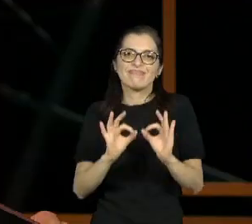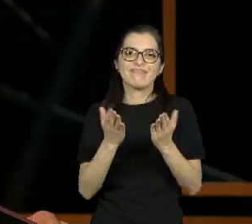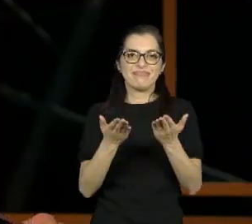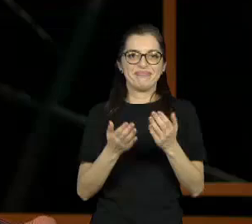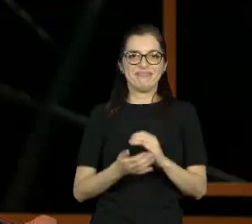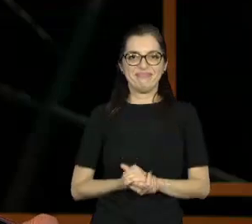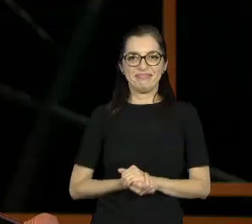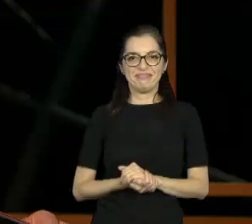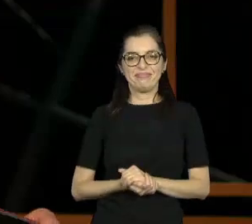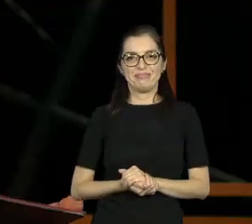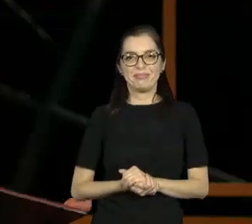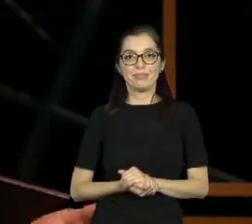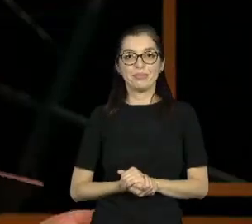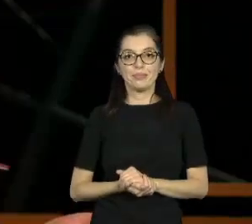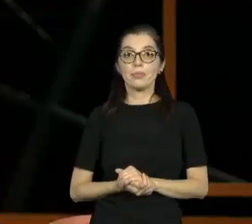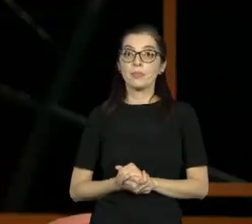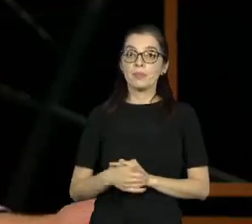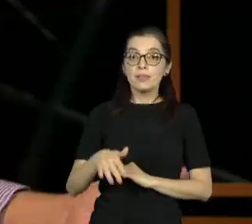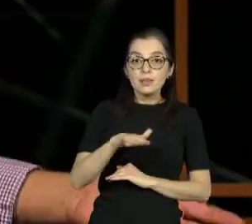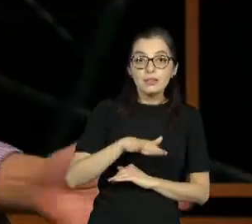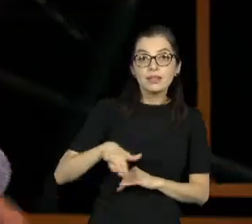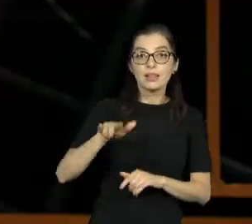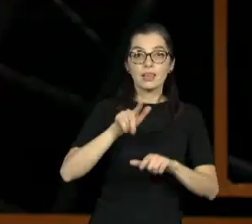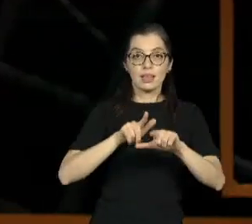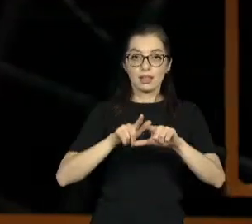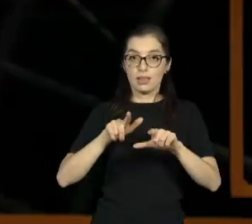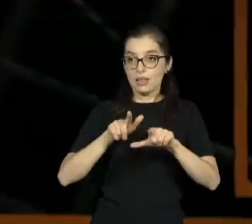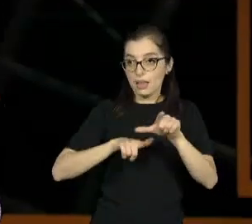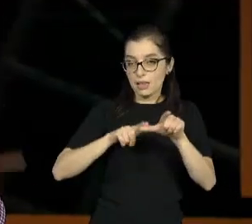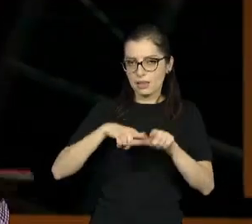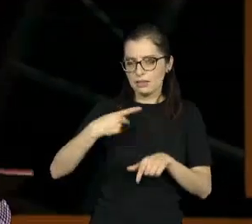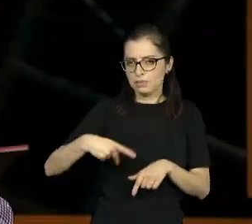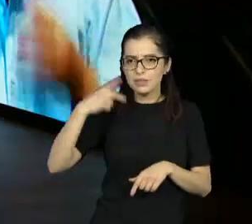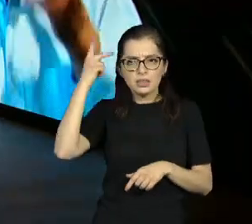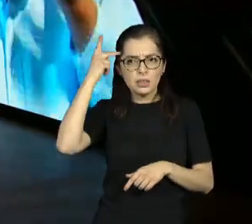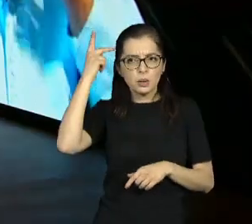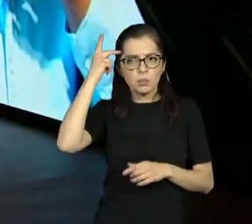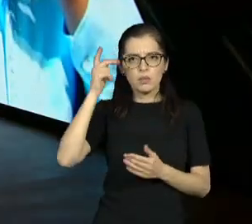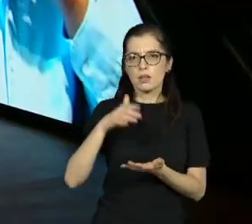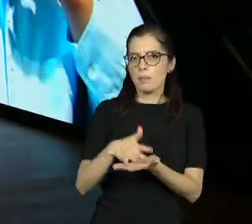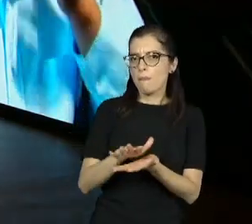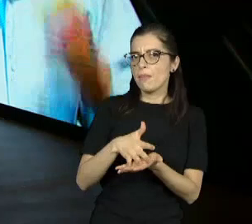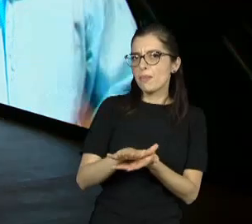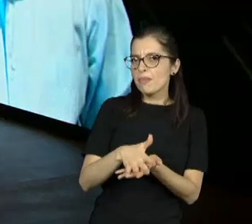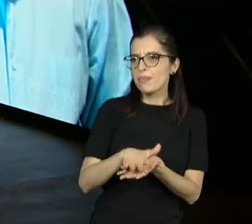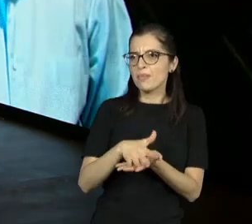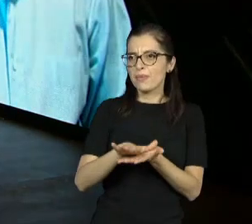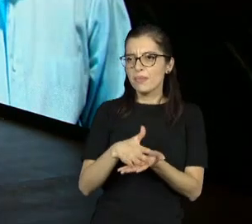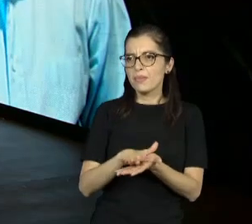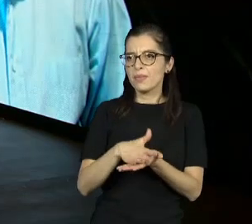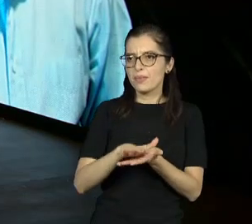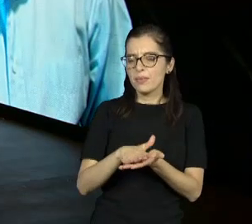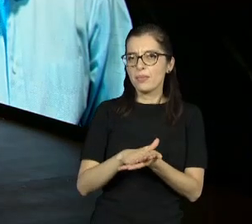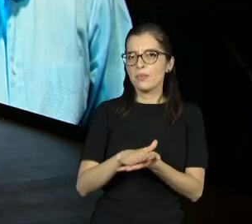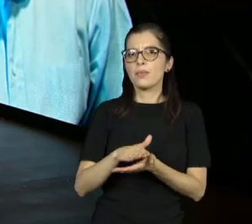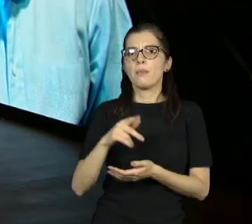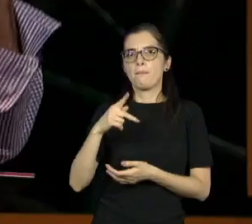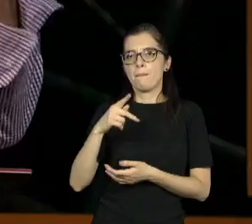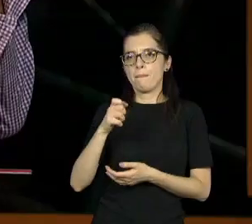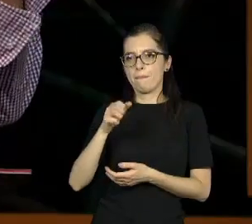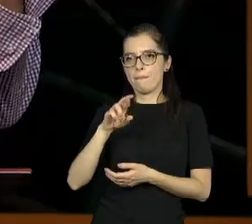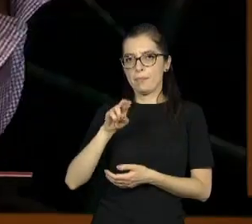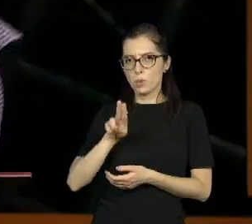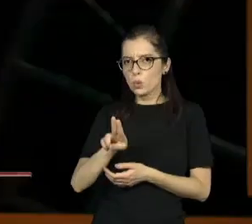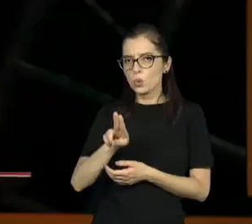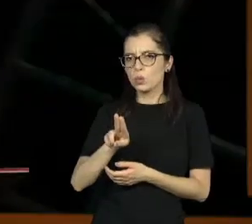da Academia Paulista de Letras, você foi homenageado também pela Escola de Samba Unidos do Peruche, que fez um desfile em sua homenagem. E